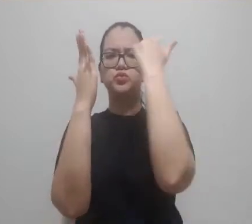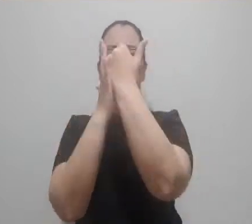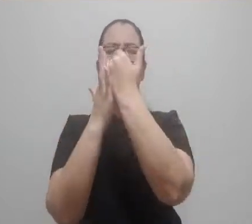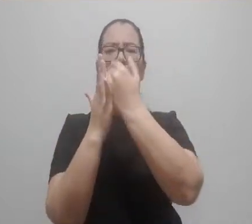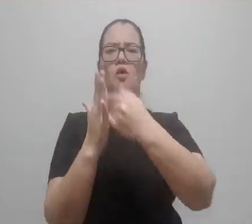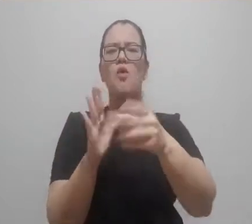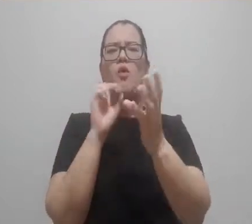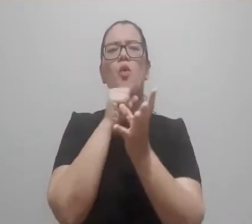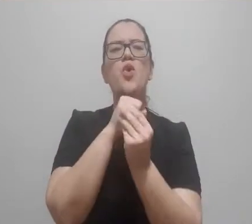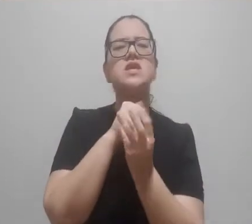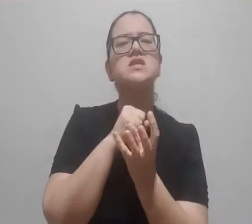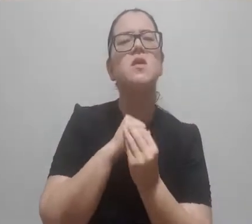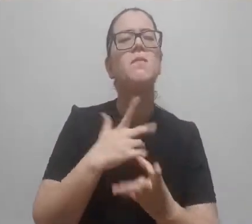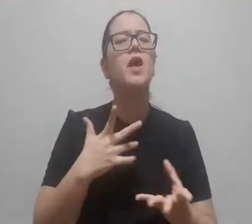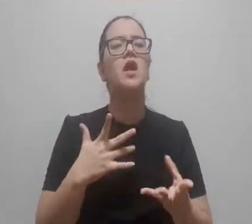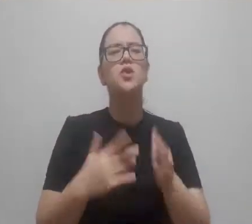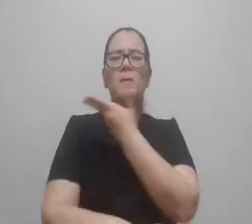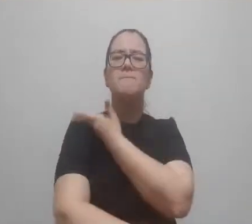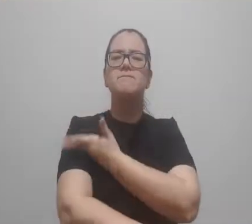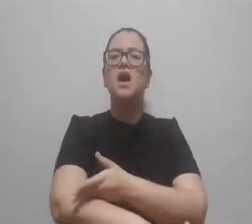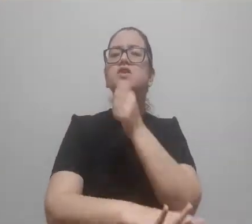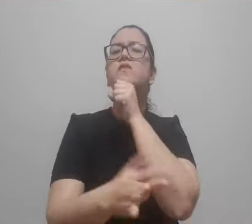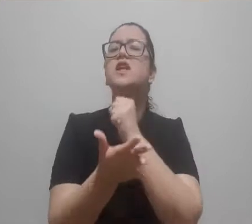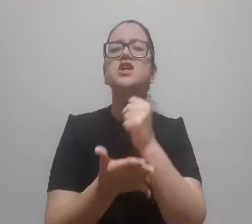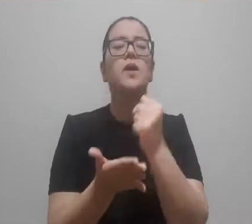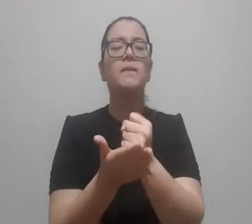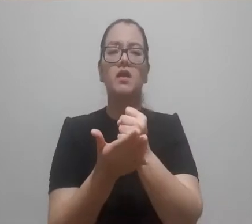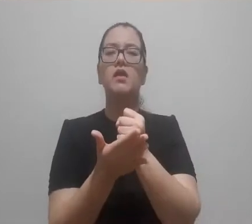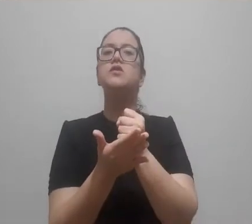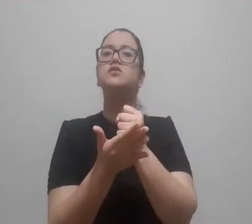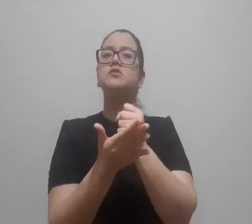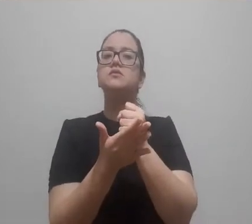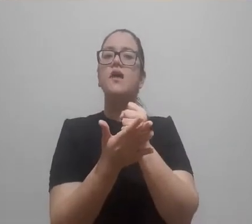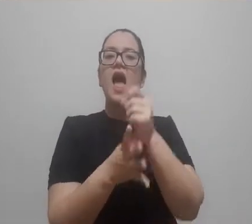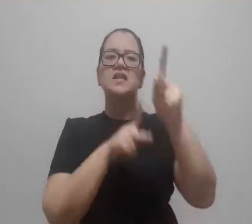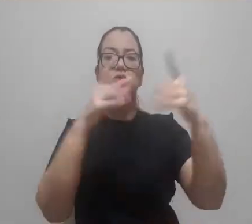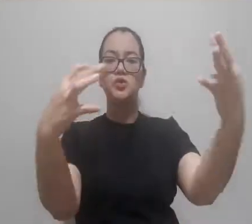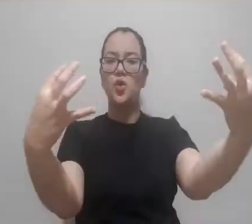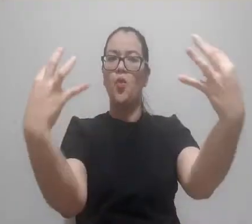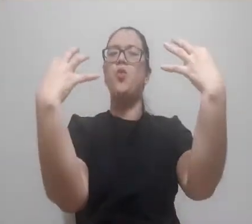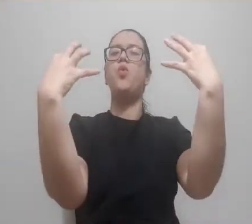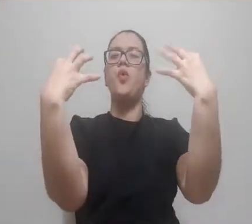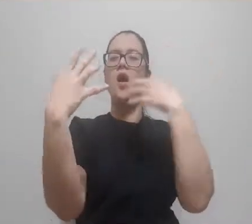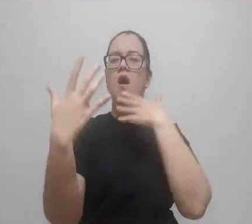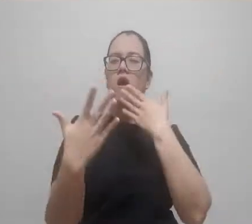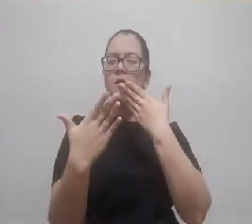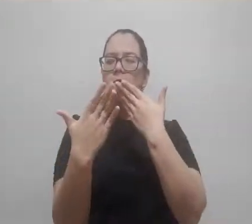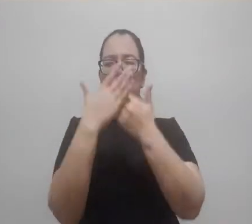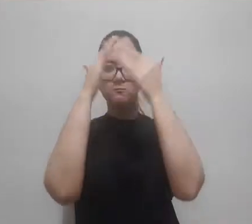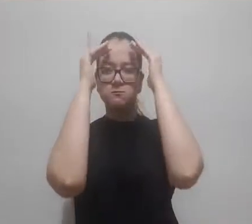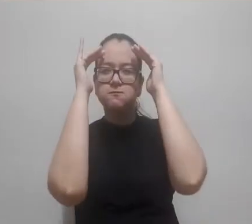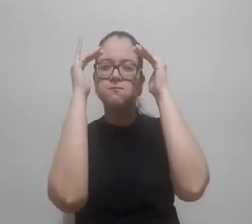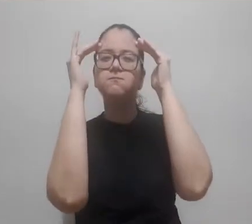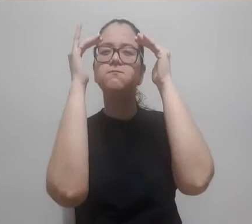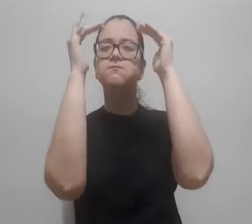prática do Antigo Testamento. Eram figuras notáveis da nação, né? Aí de repente chega um